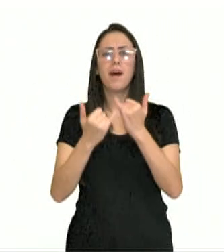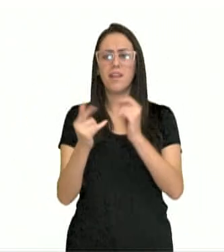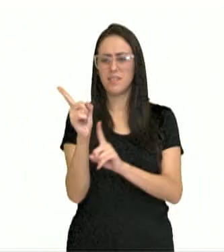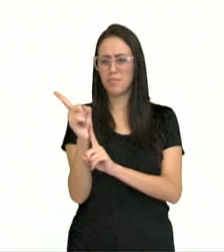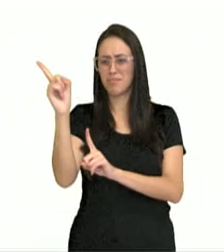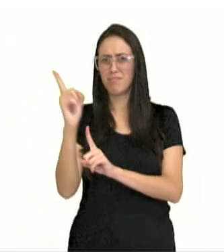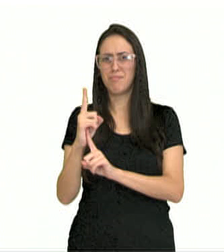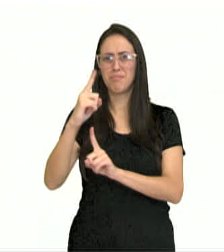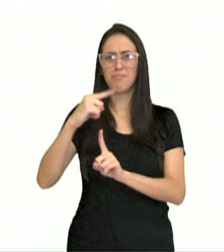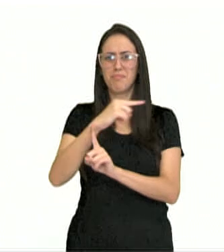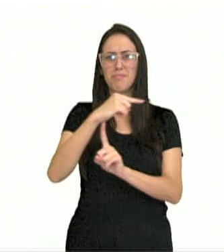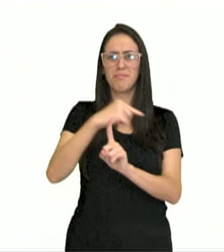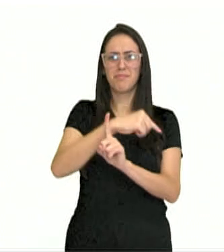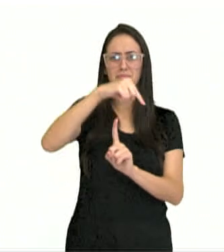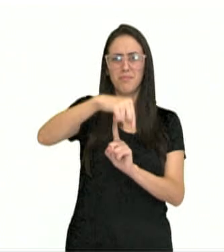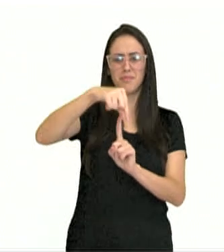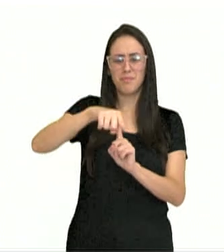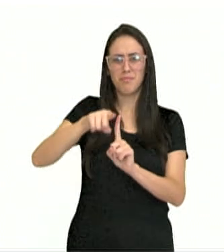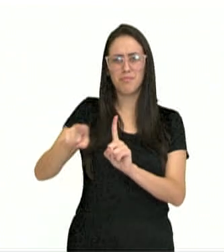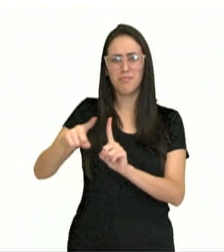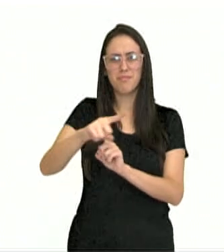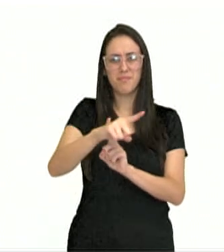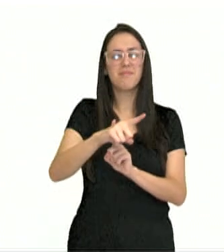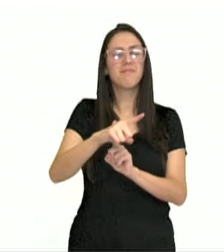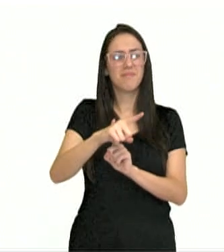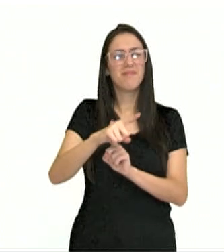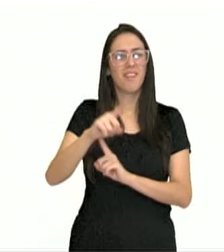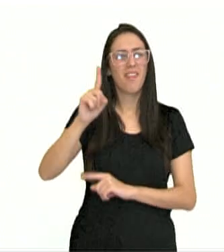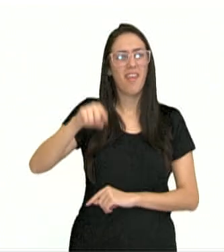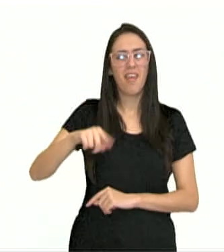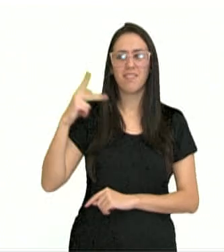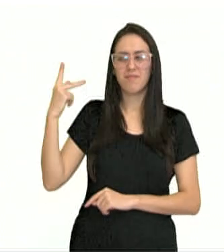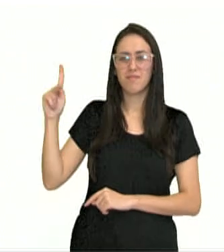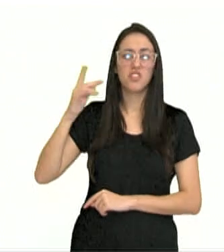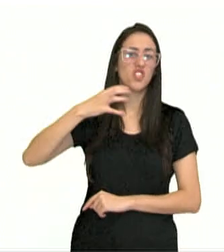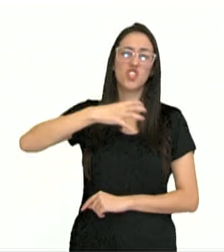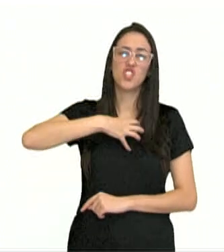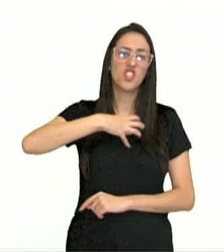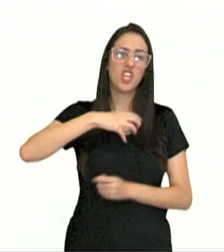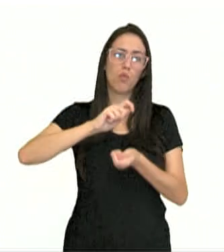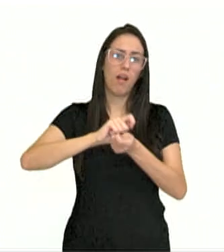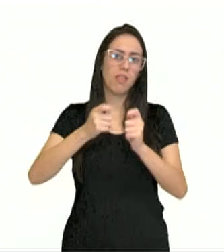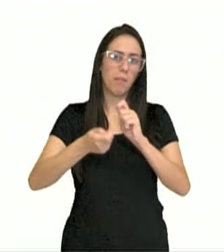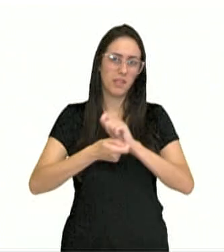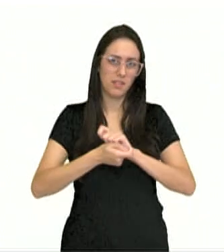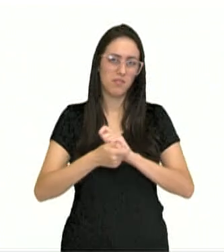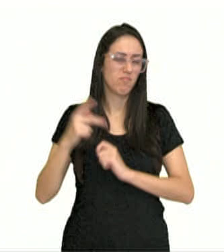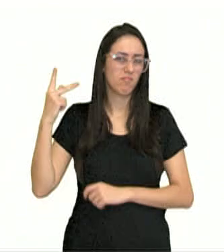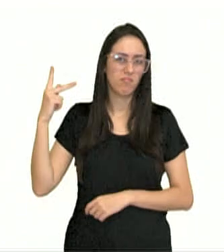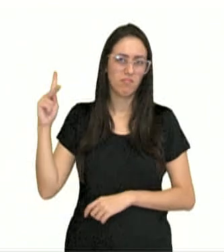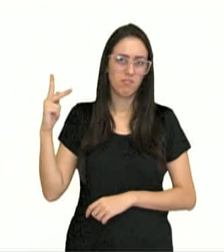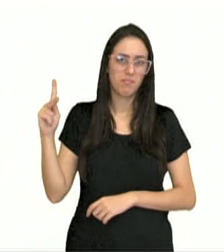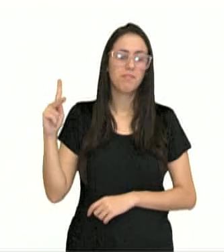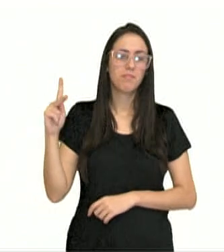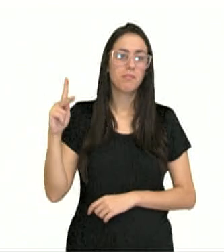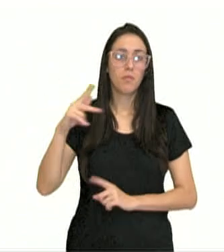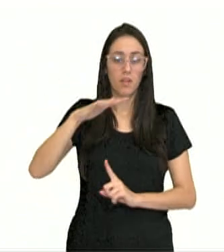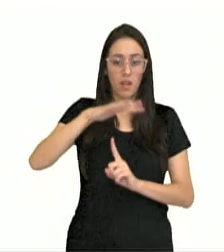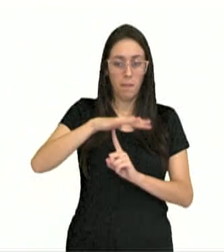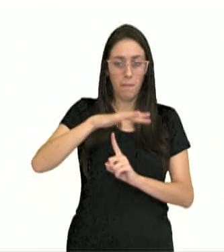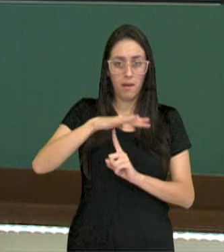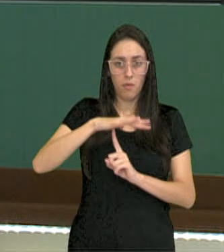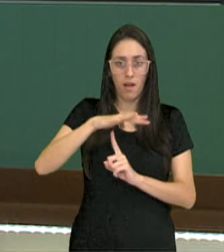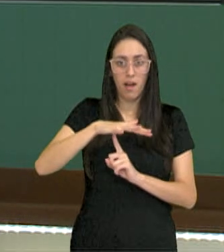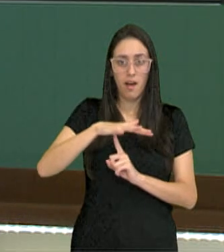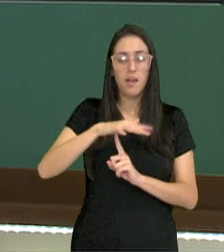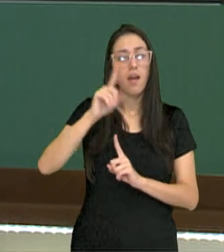agulha. Então foi o que eu falei. Essa planta tem uma adaptação, porque ela é muito comum, né? Embora o pinheiro do Paraná é uma